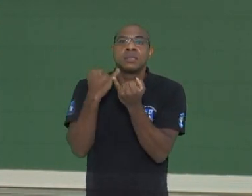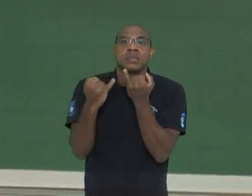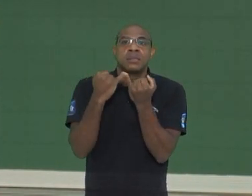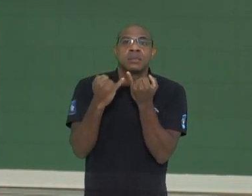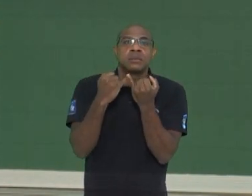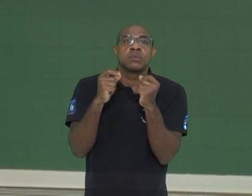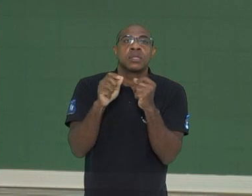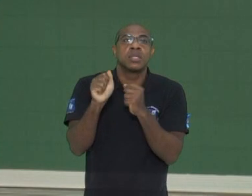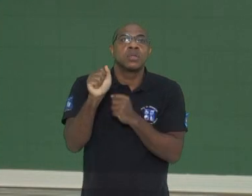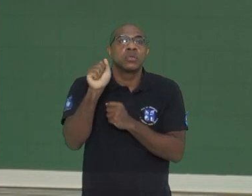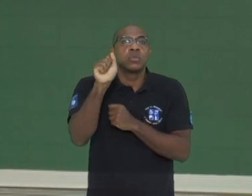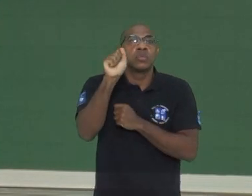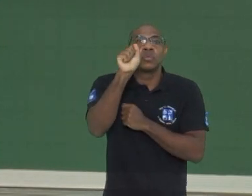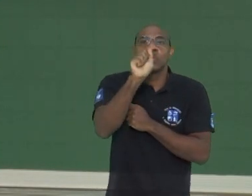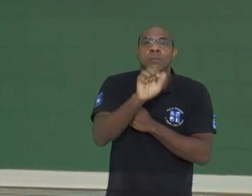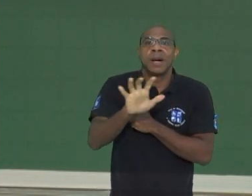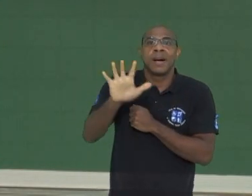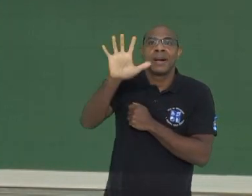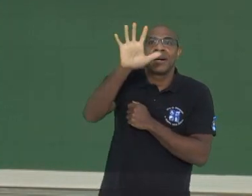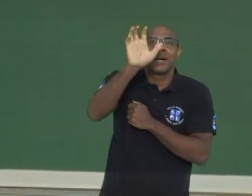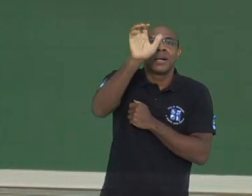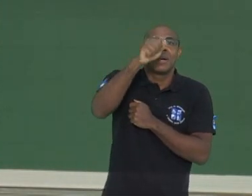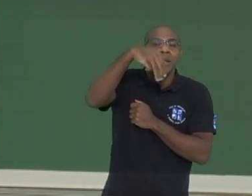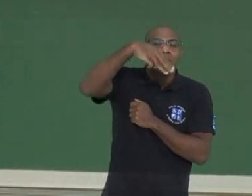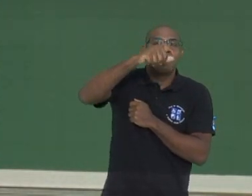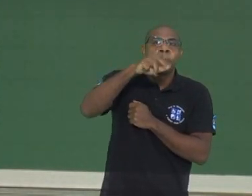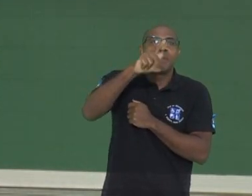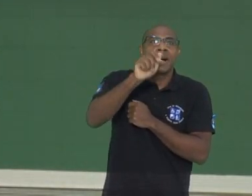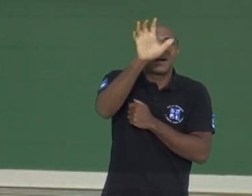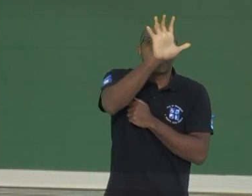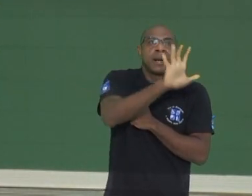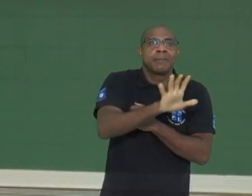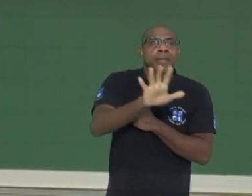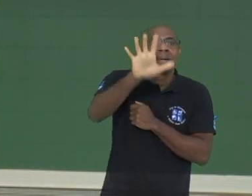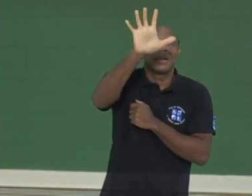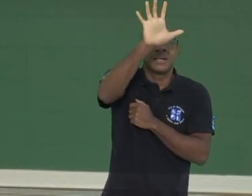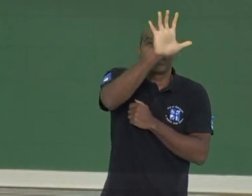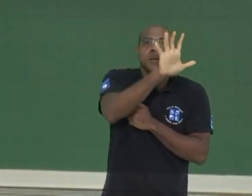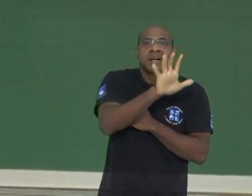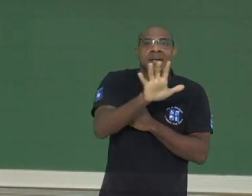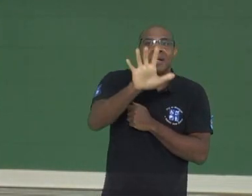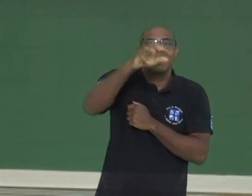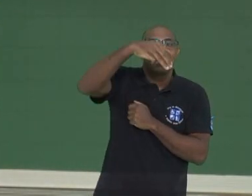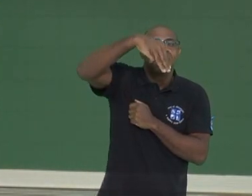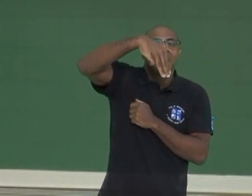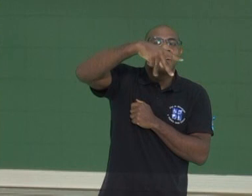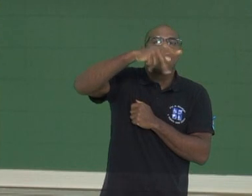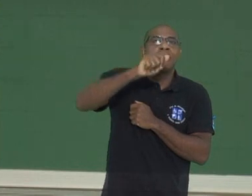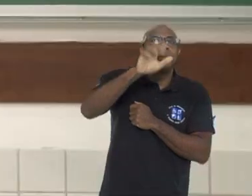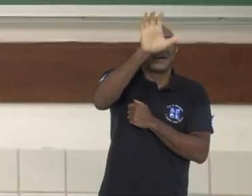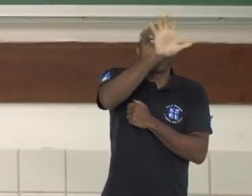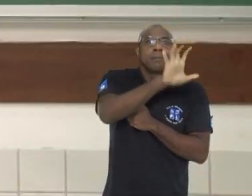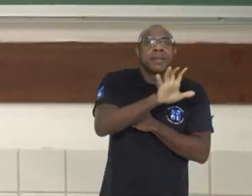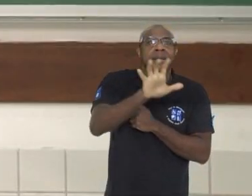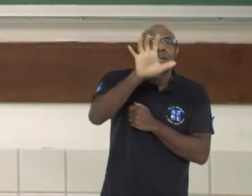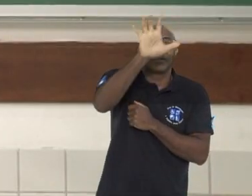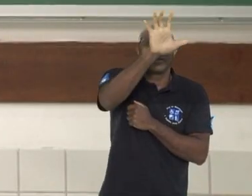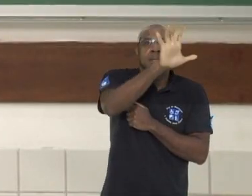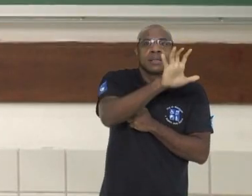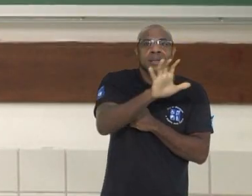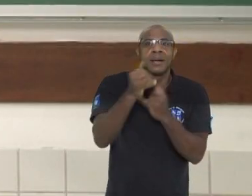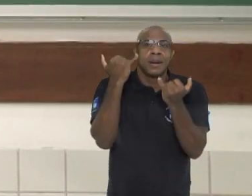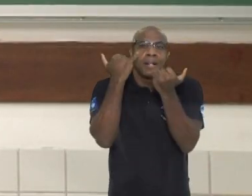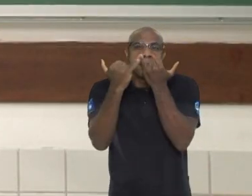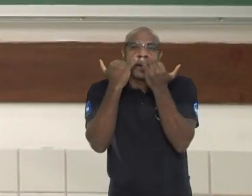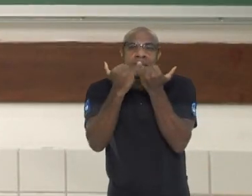do território brasileiro, né? Dando o quê? Esse caráter patriótico, essa ideia de